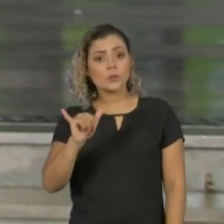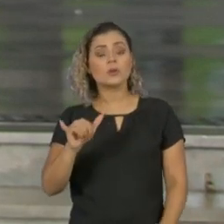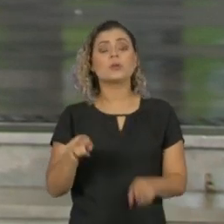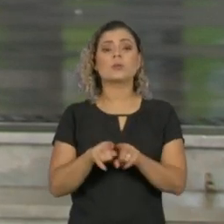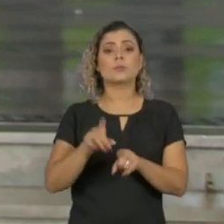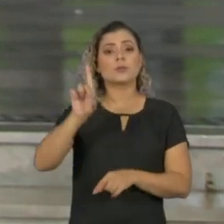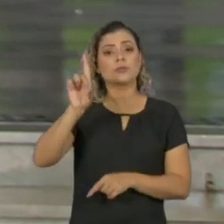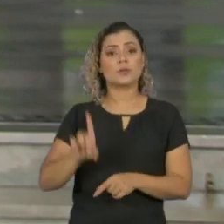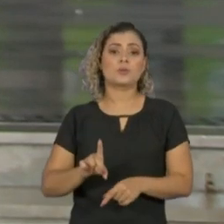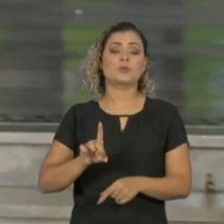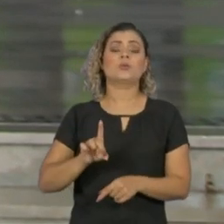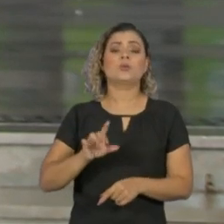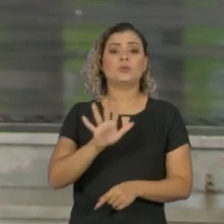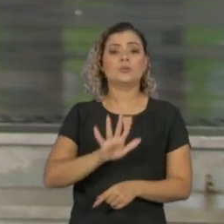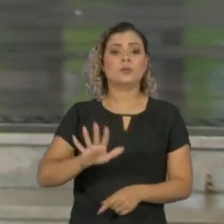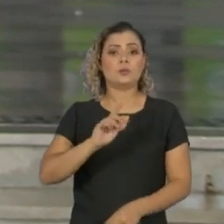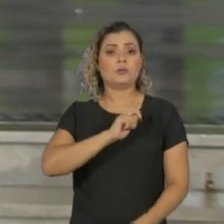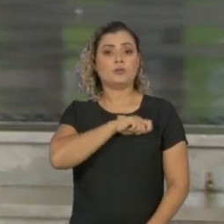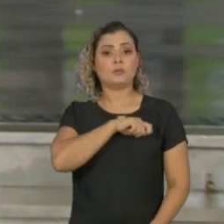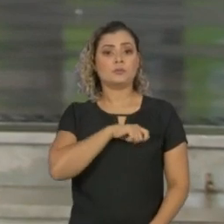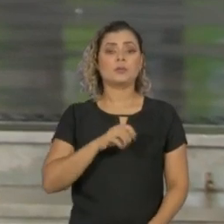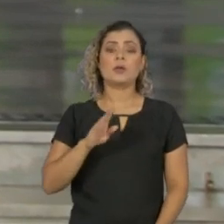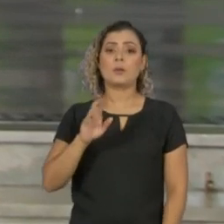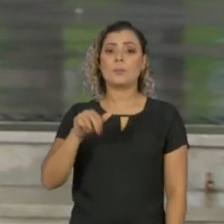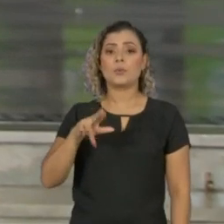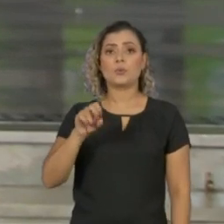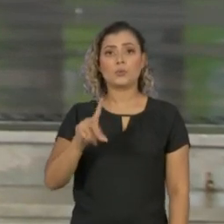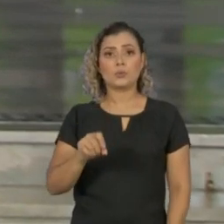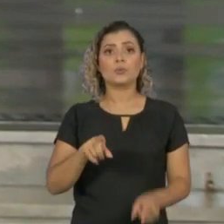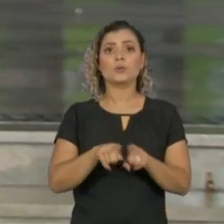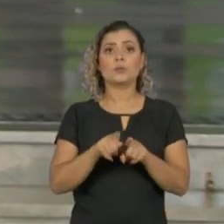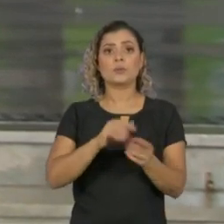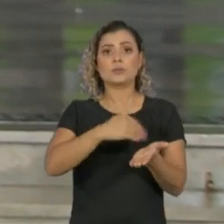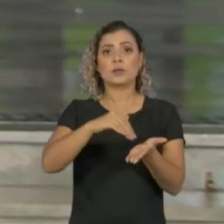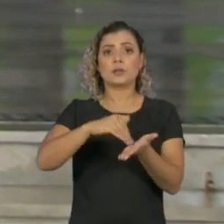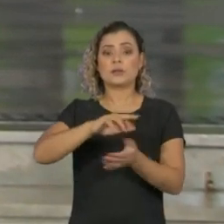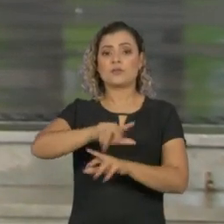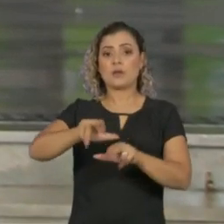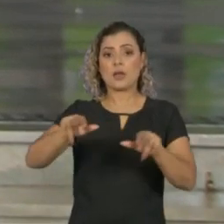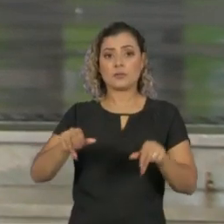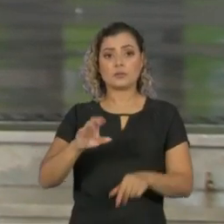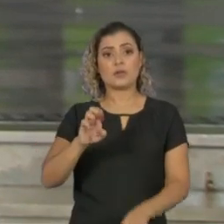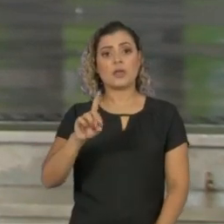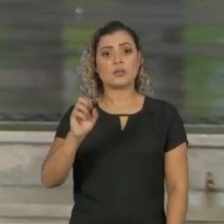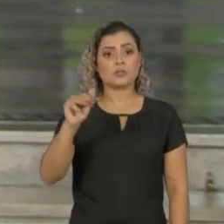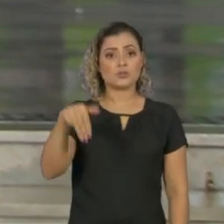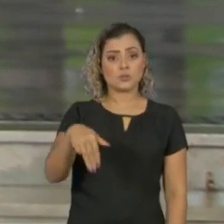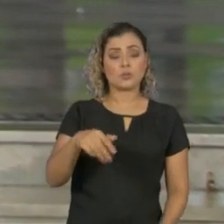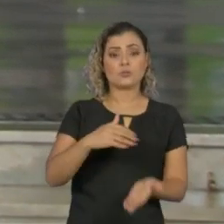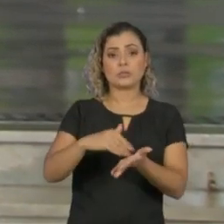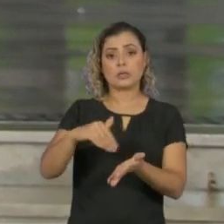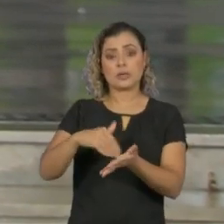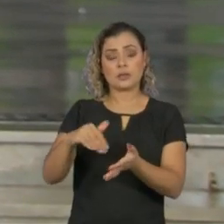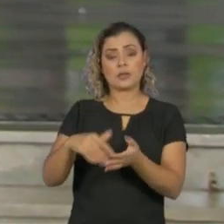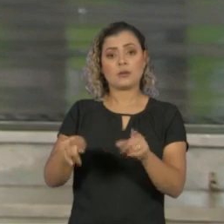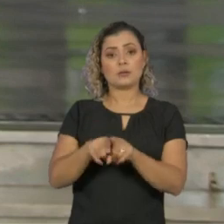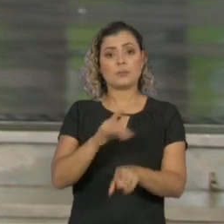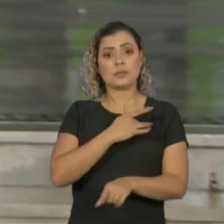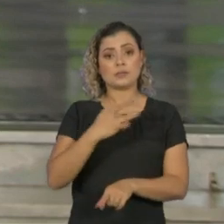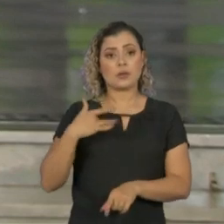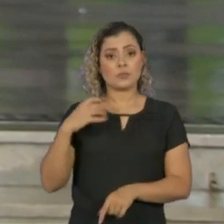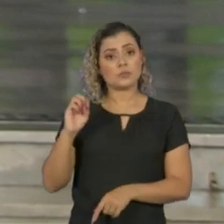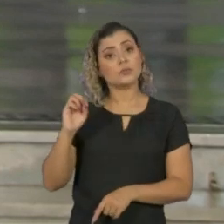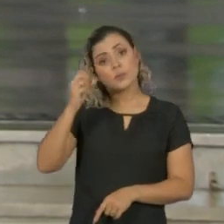delegado-geral de Polícia. Bruno Covas também está acompanhado aqui de vários dos seus secretários. Eu destaco Edson Aparecido, secretário de Saúde